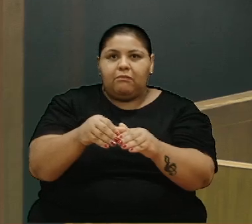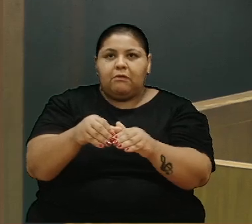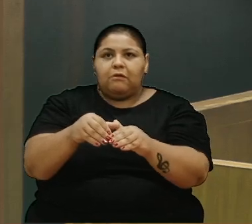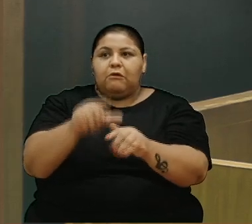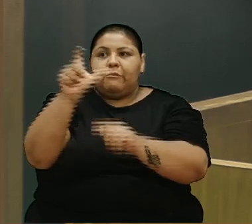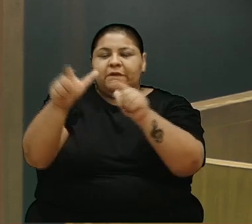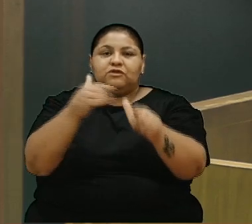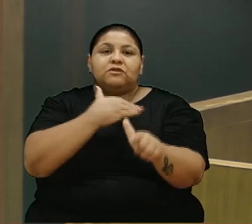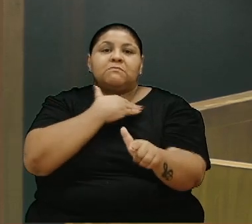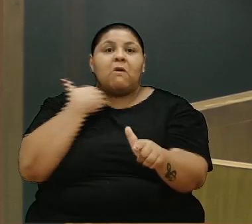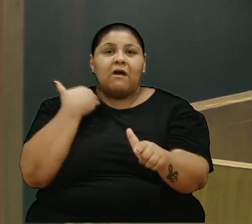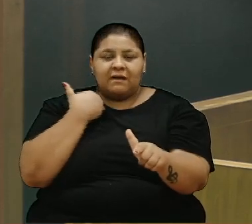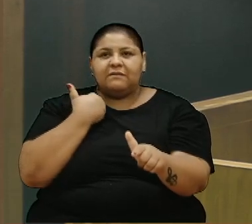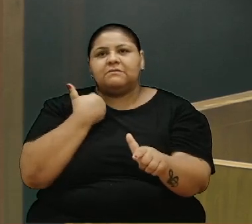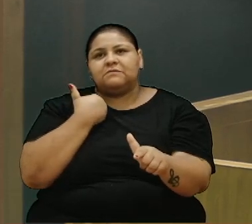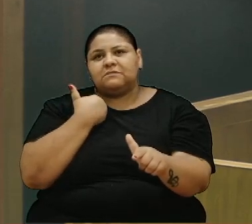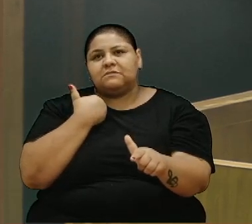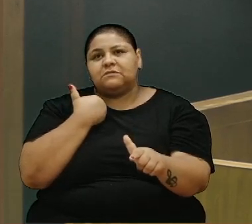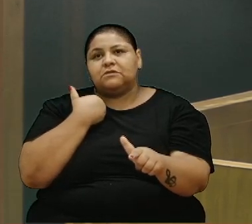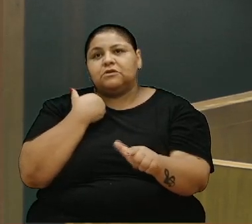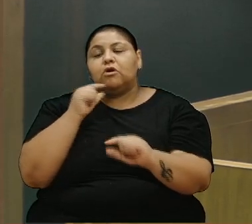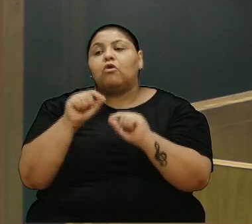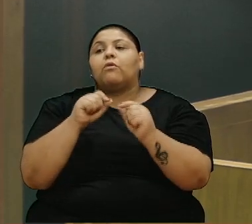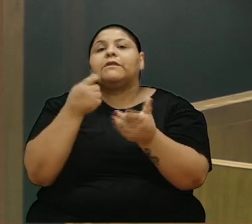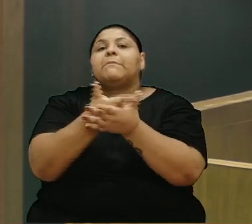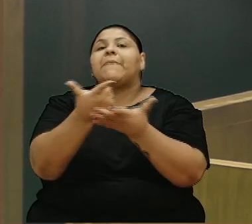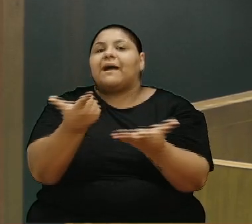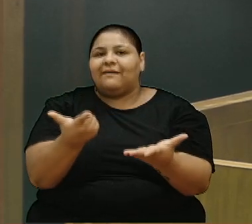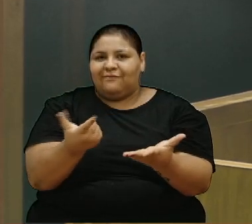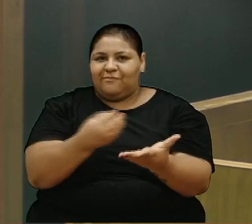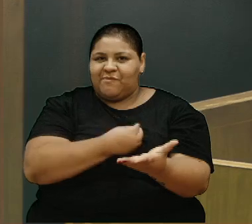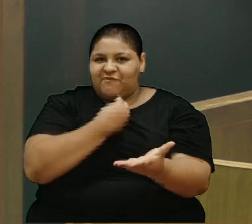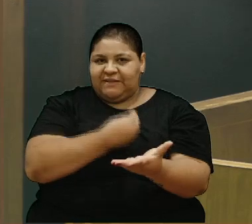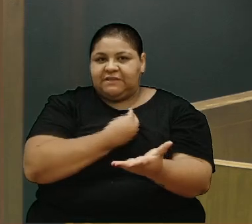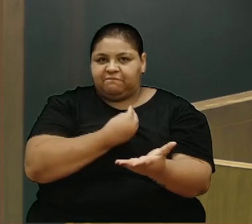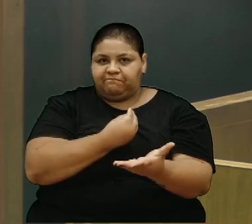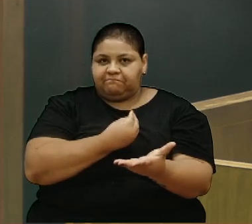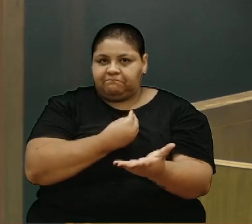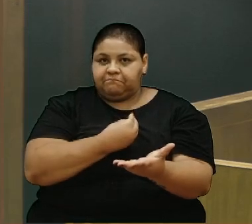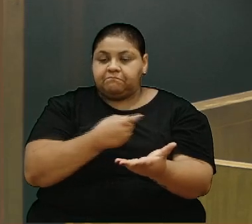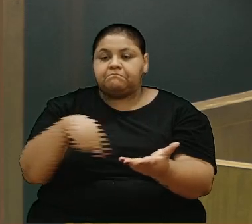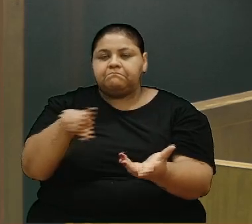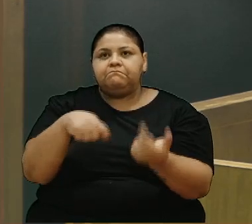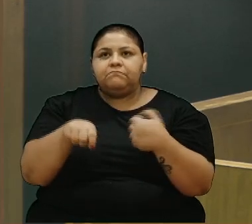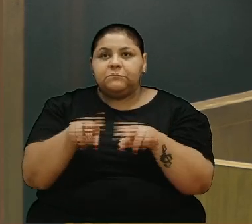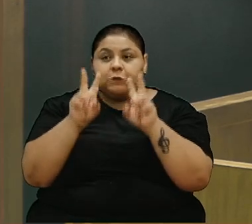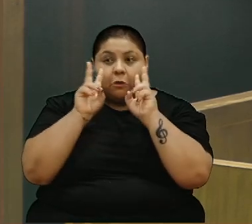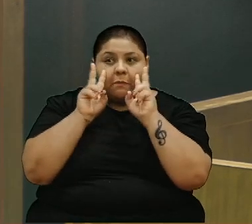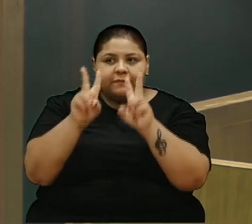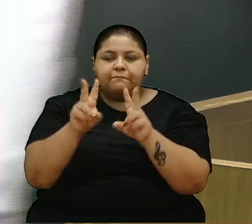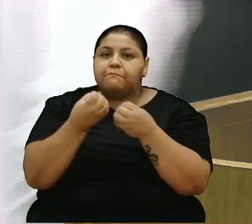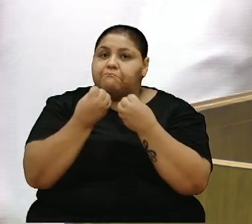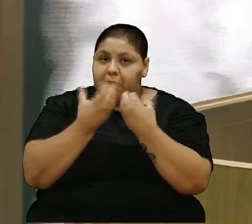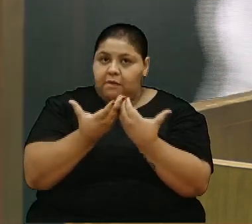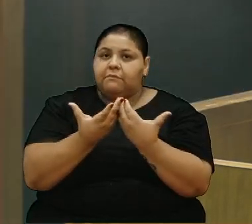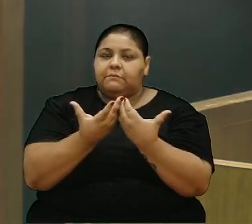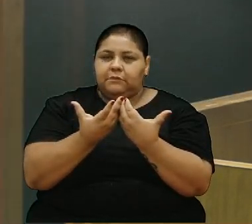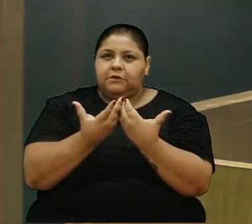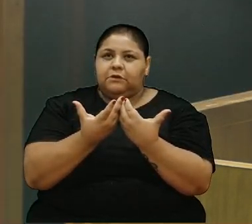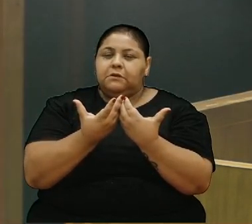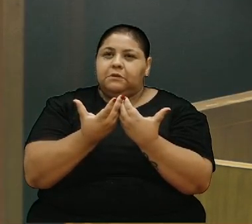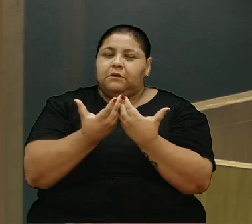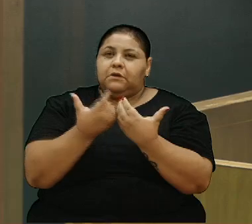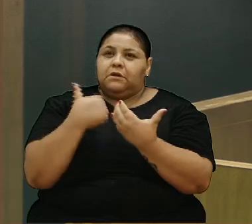cidadãos caxienses, quanto que custa uma vida? Então, nós precisamos olhar com bons olhos. Aqui